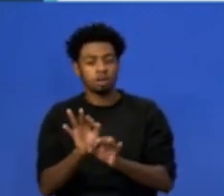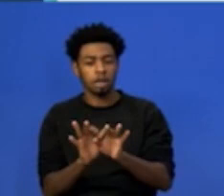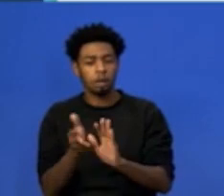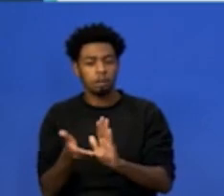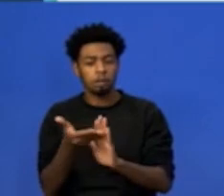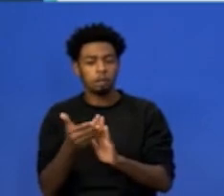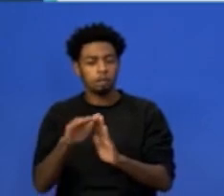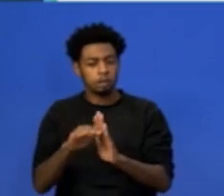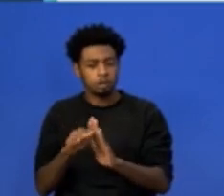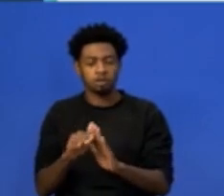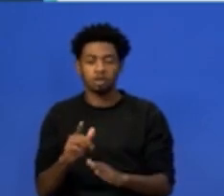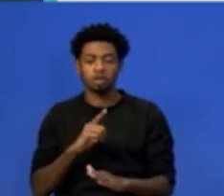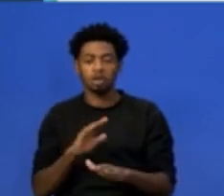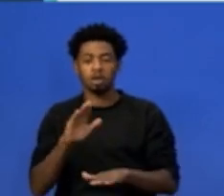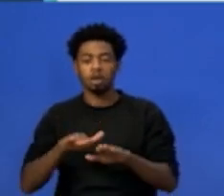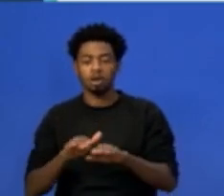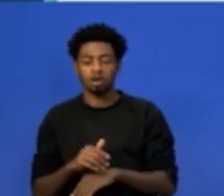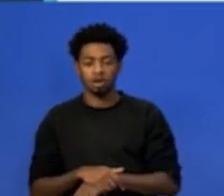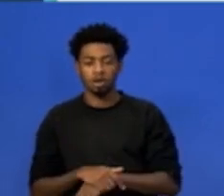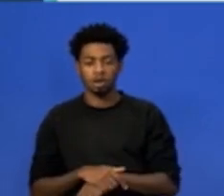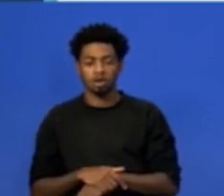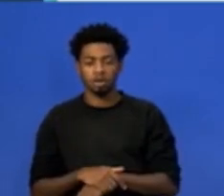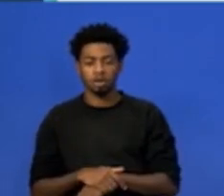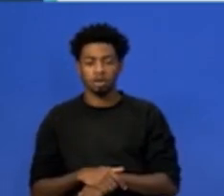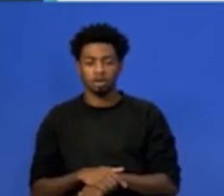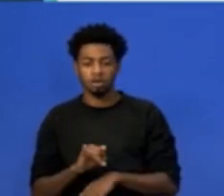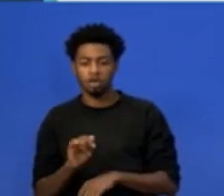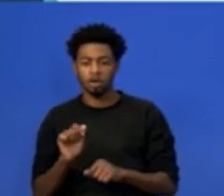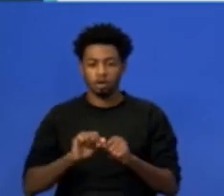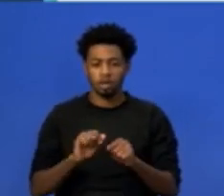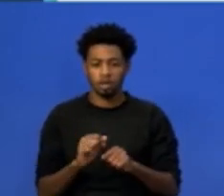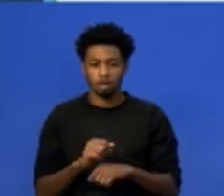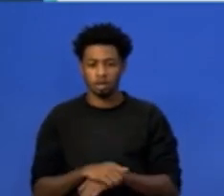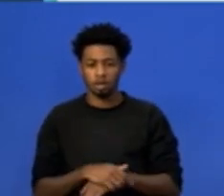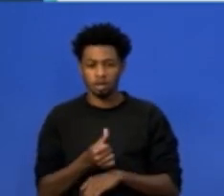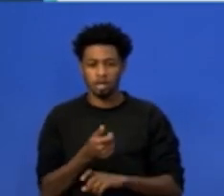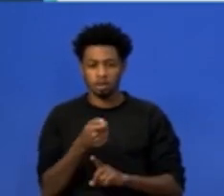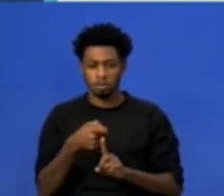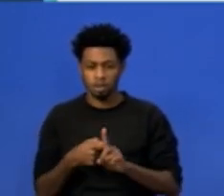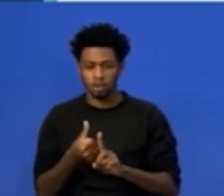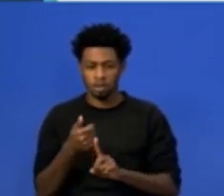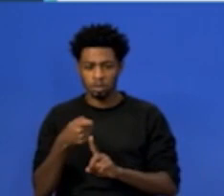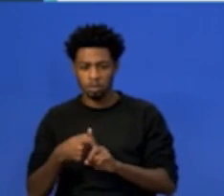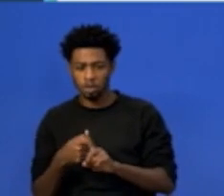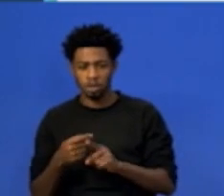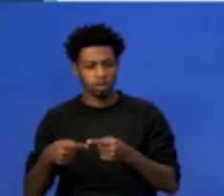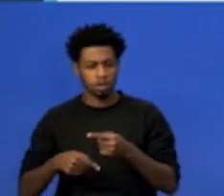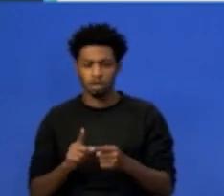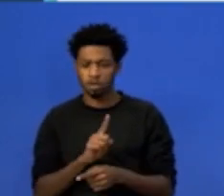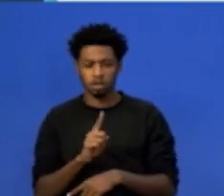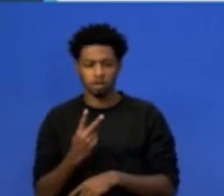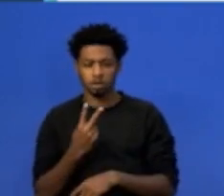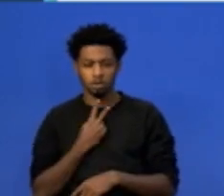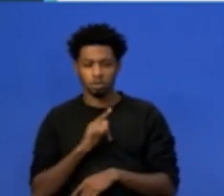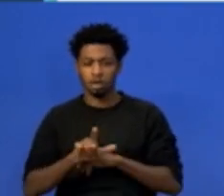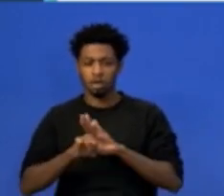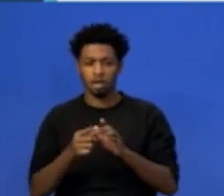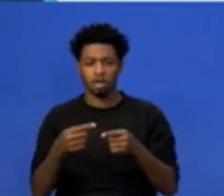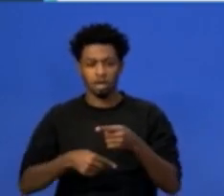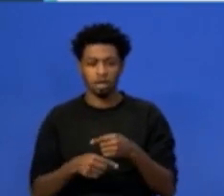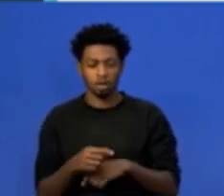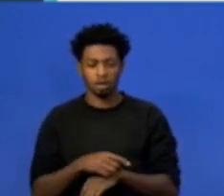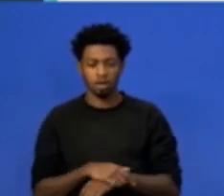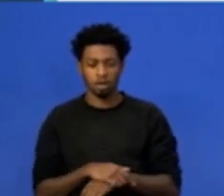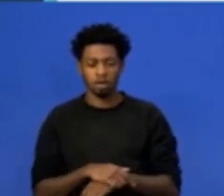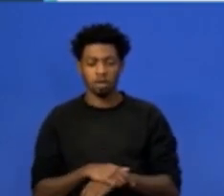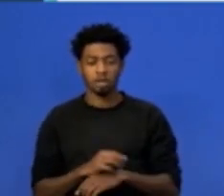se existem convênios que são reajustados a cada 6 meses, elas não estão de acordo. Então, os planos, sim,